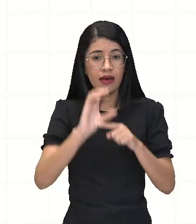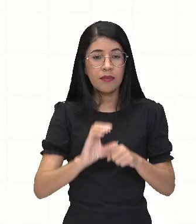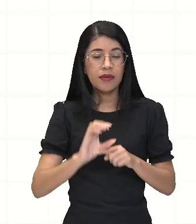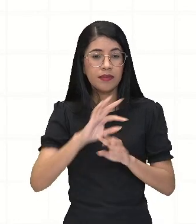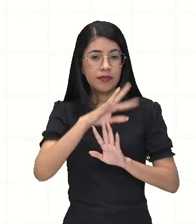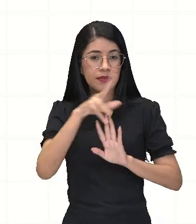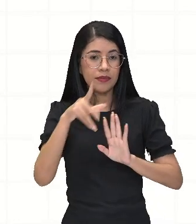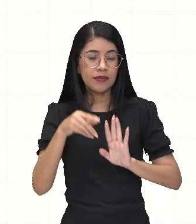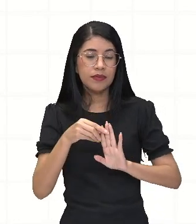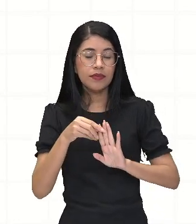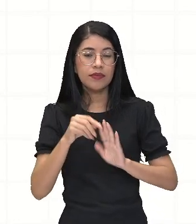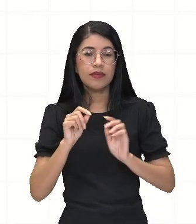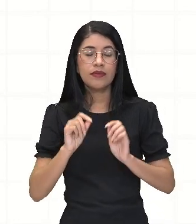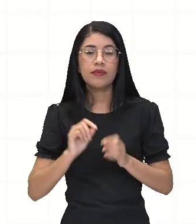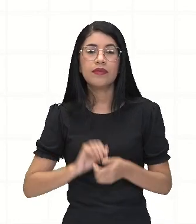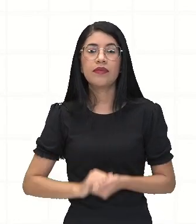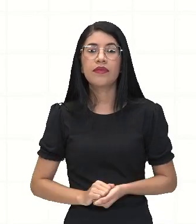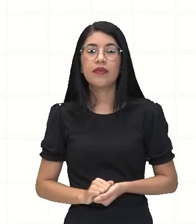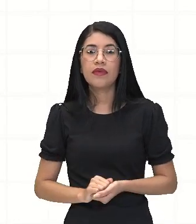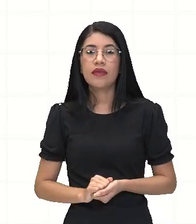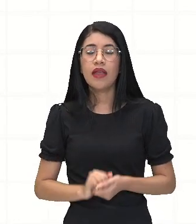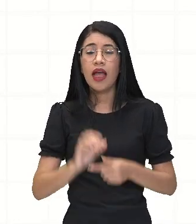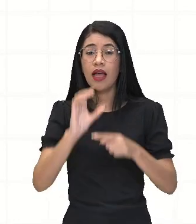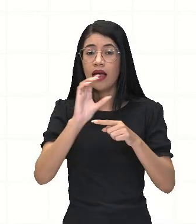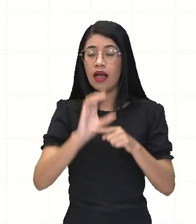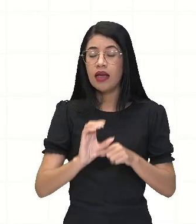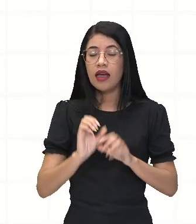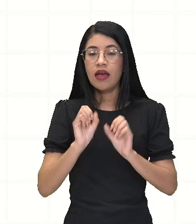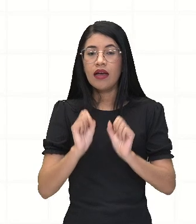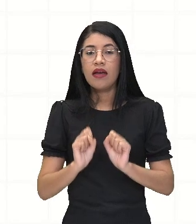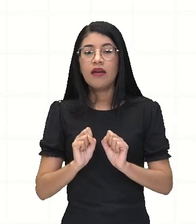As capitanias são aquelas que podem ser